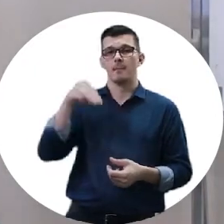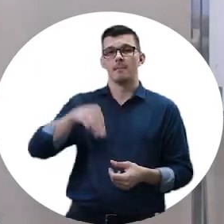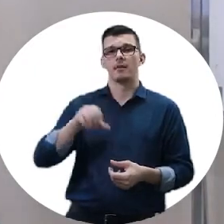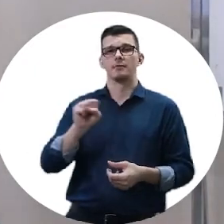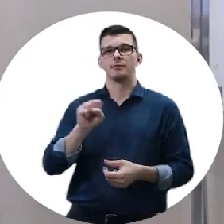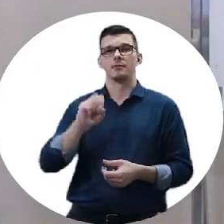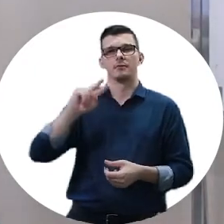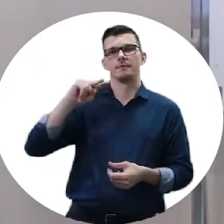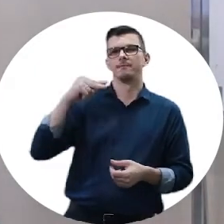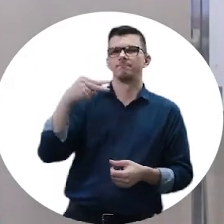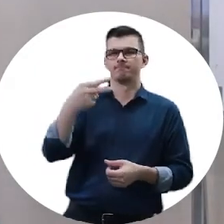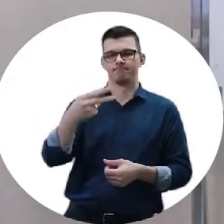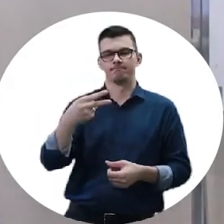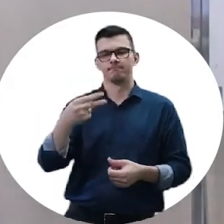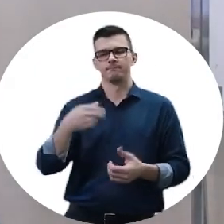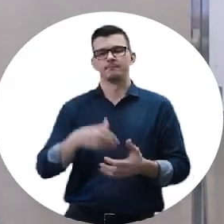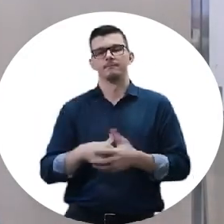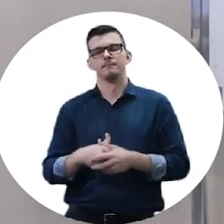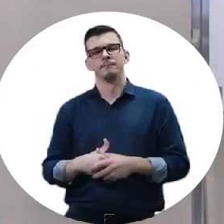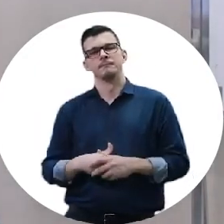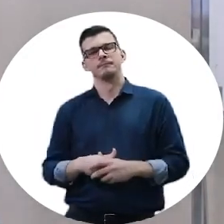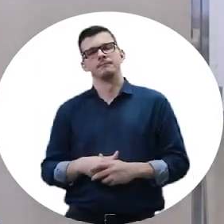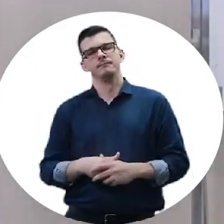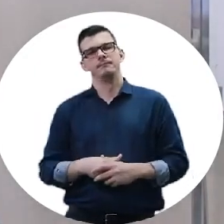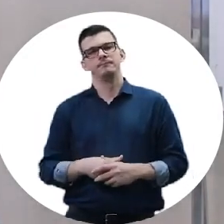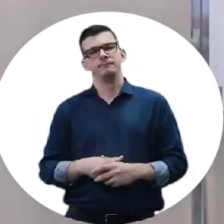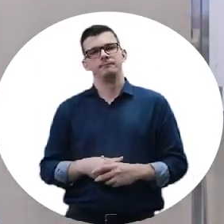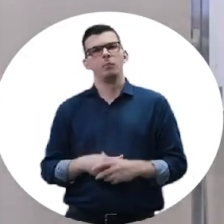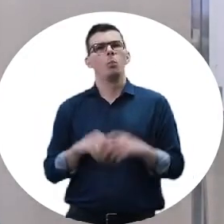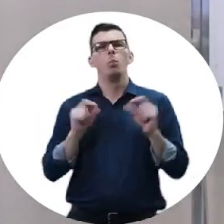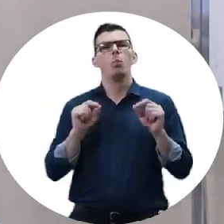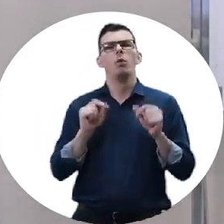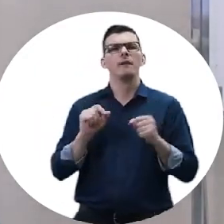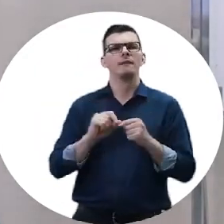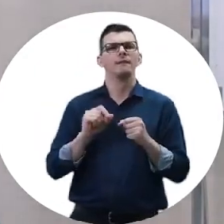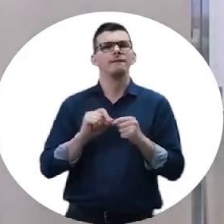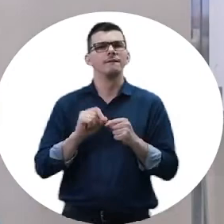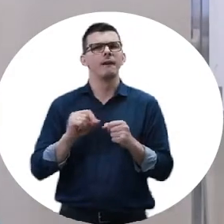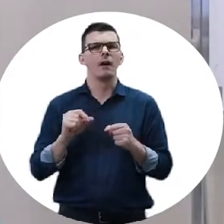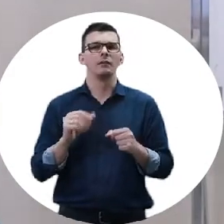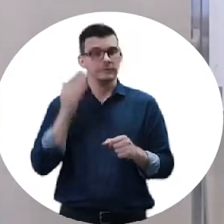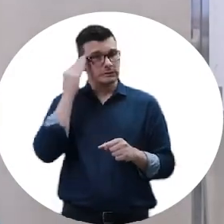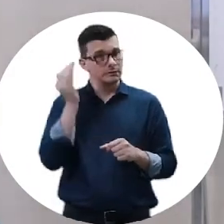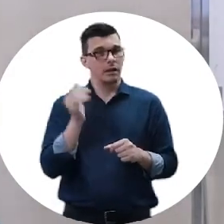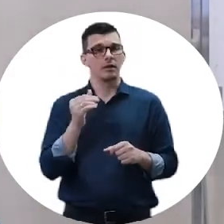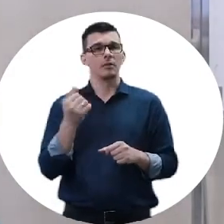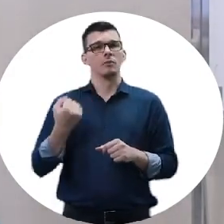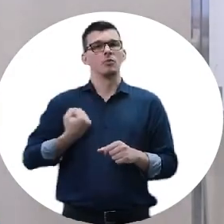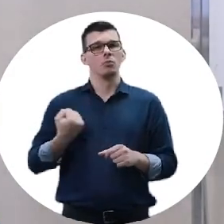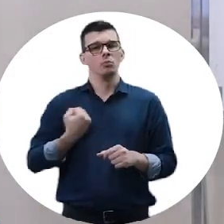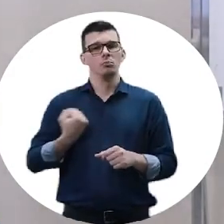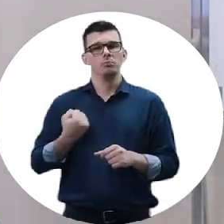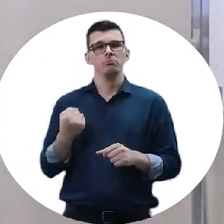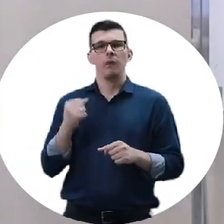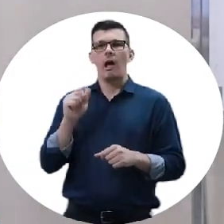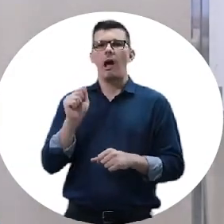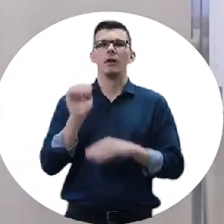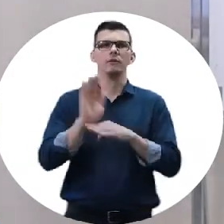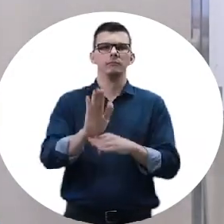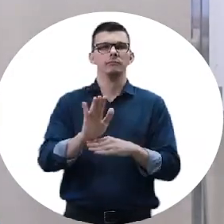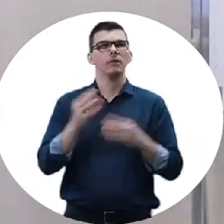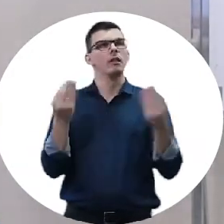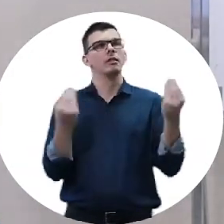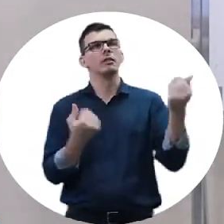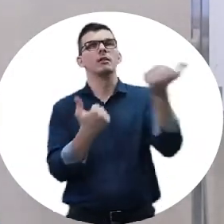quadrado. Aceleração de 6 metros por segundo ao quadrado. Agora, o que eu faço com essa aceleração? Qual o objetivo dessa aceleração? É jogar